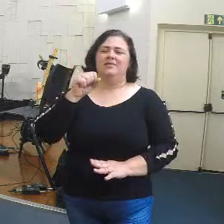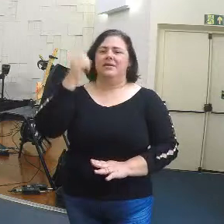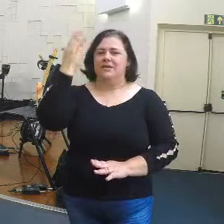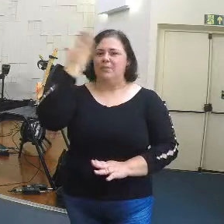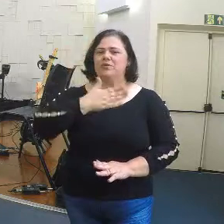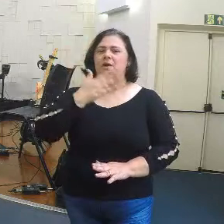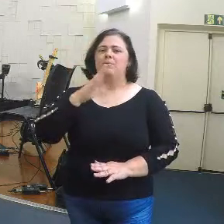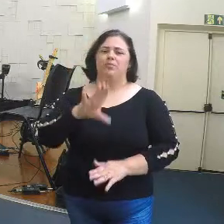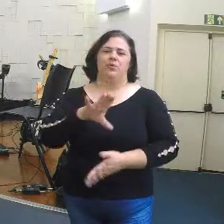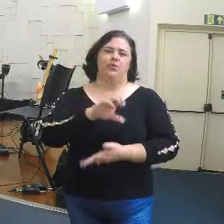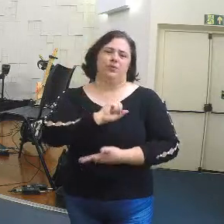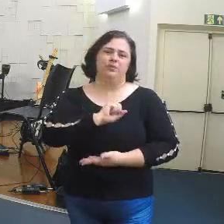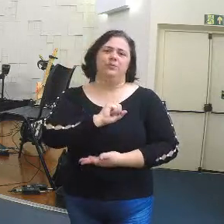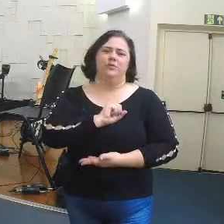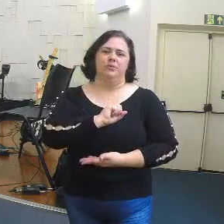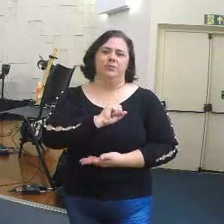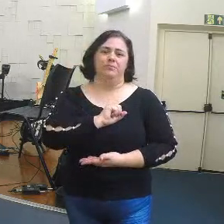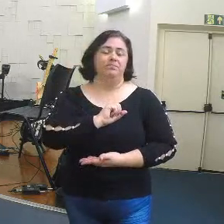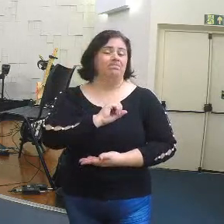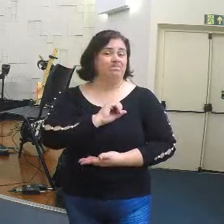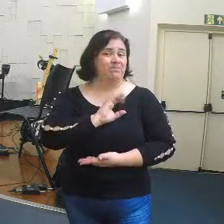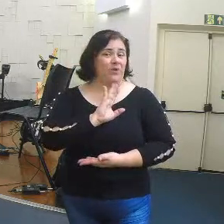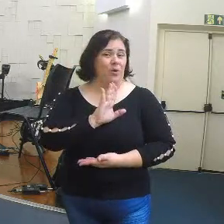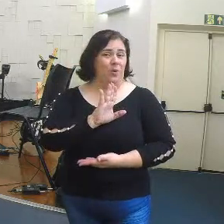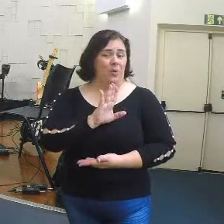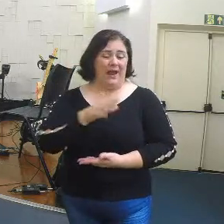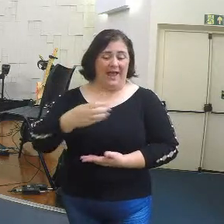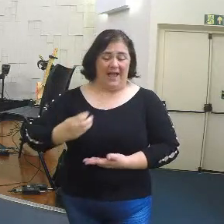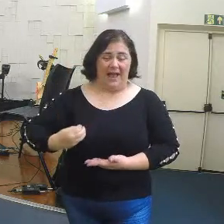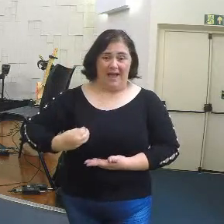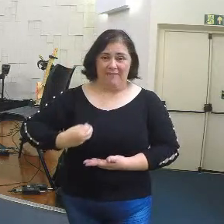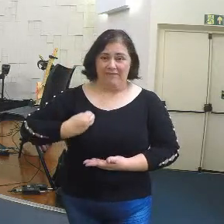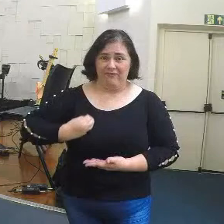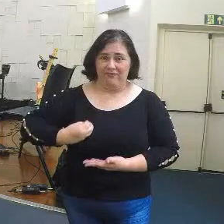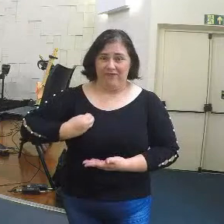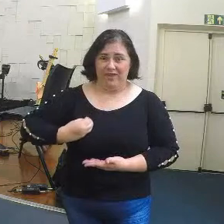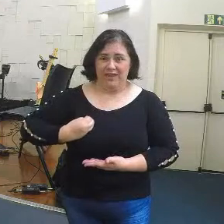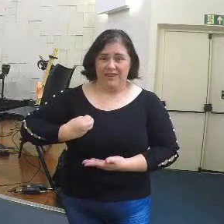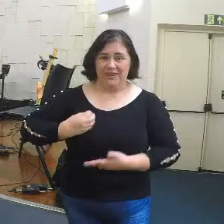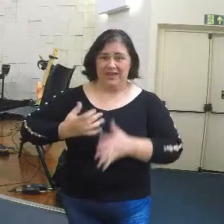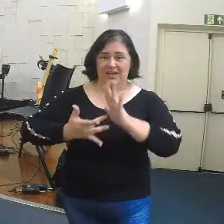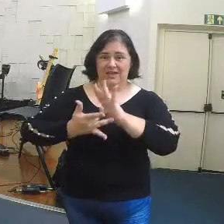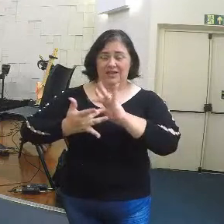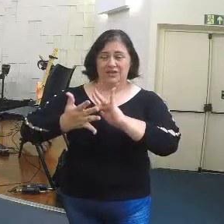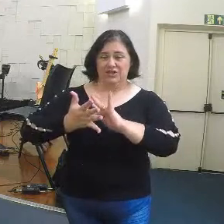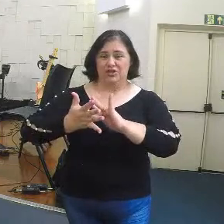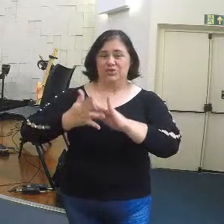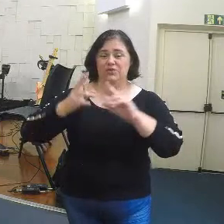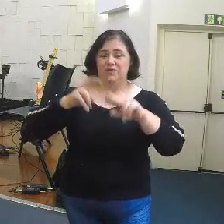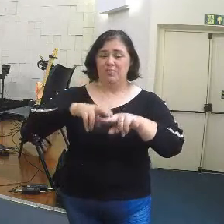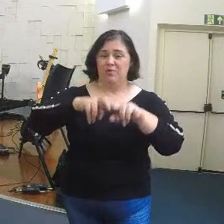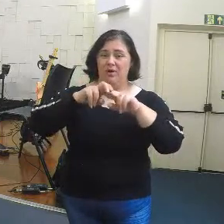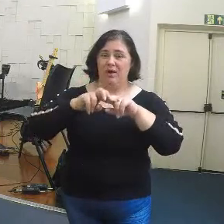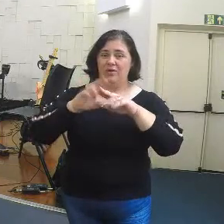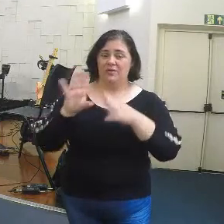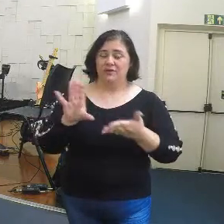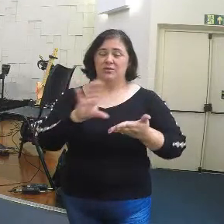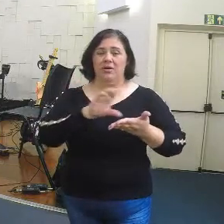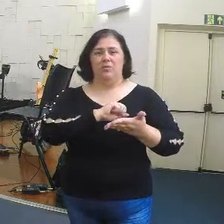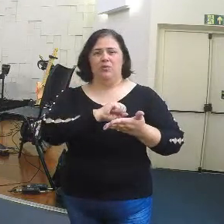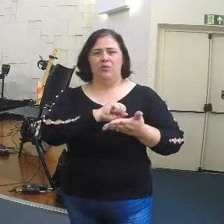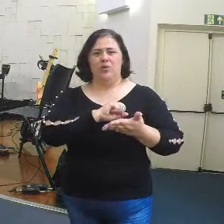bem, meus irmãos, a vida foi gerada pelo amor. A vida só existe porque existe